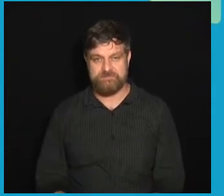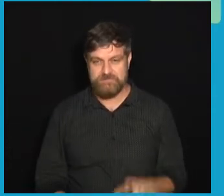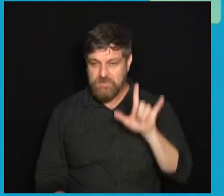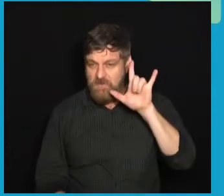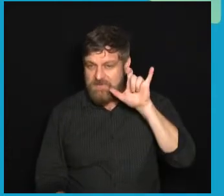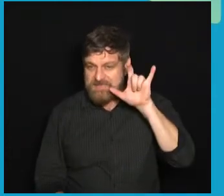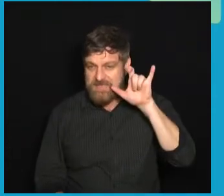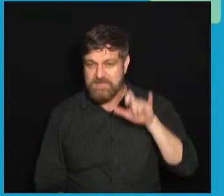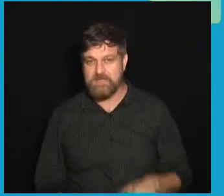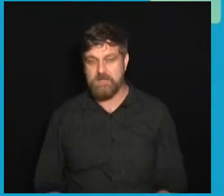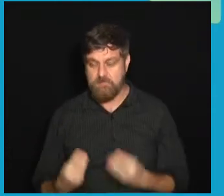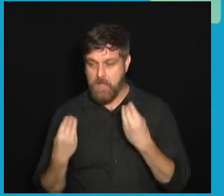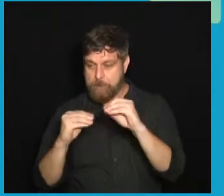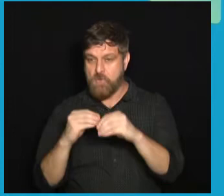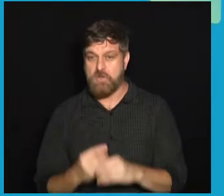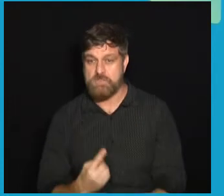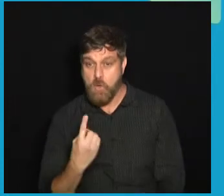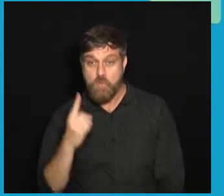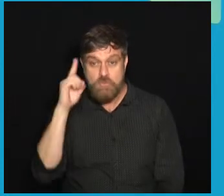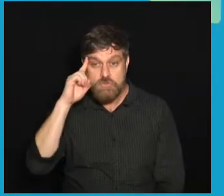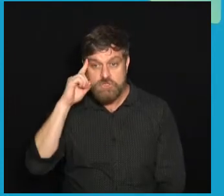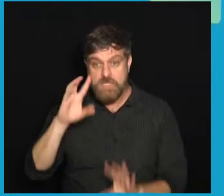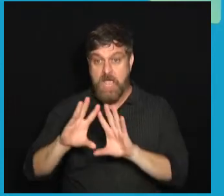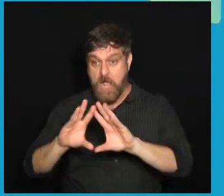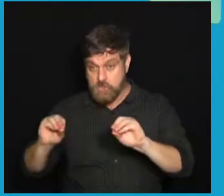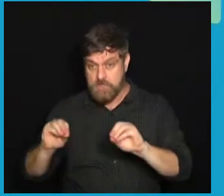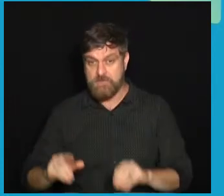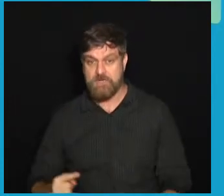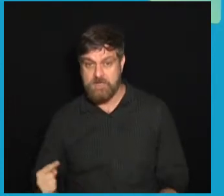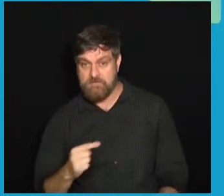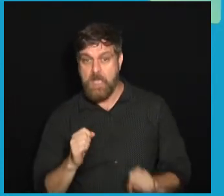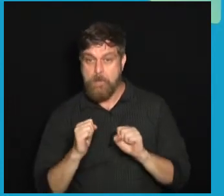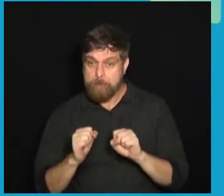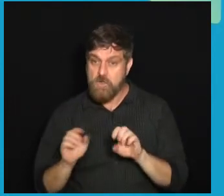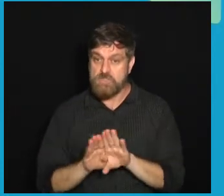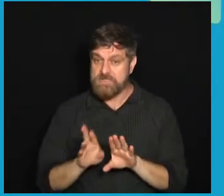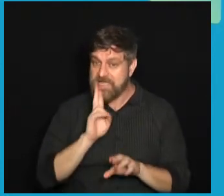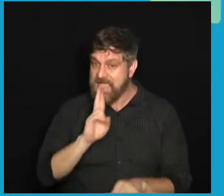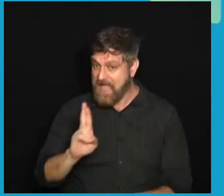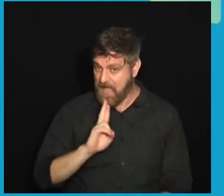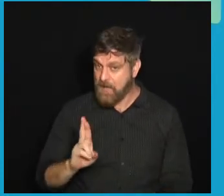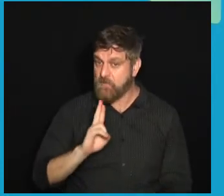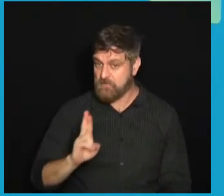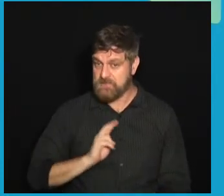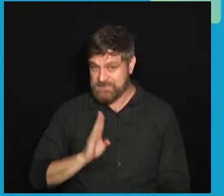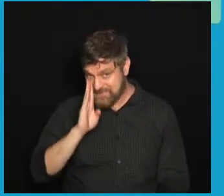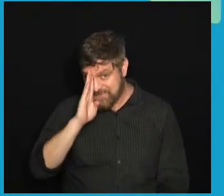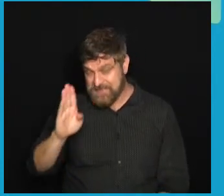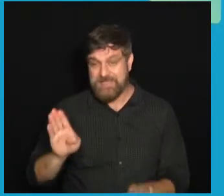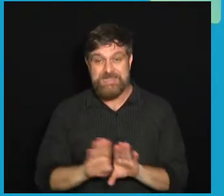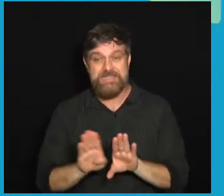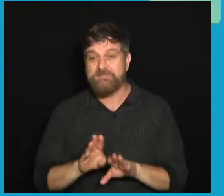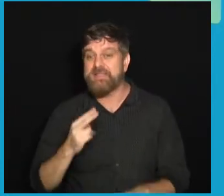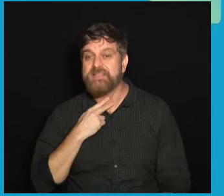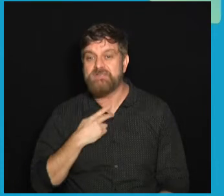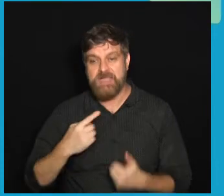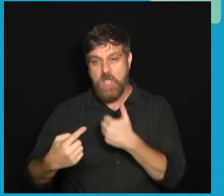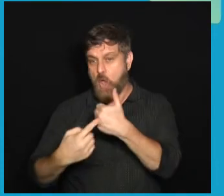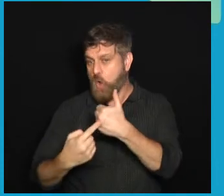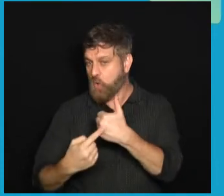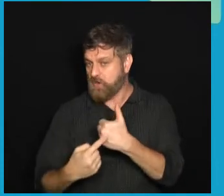ela desaparece depois de 24 horas. Os Fleets podem ser respondidos via mensagem direta, mas não tem curtidas